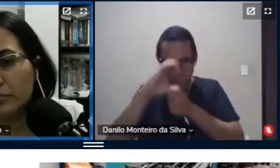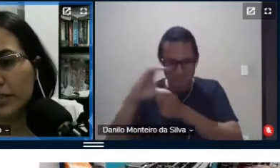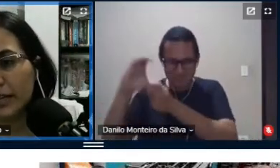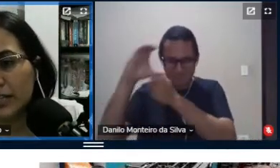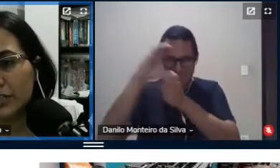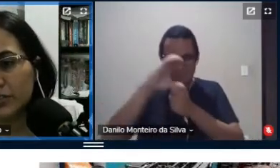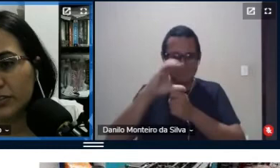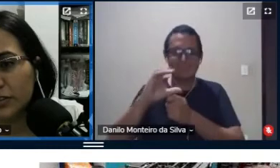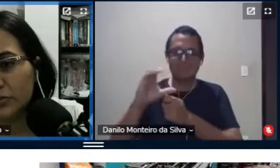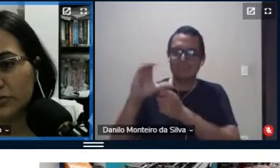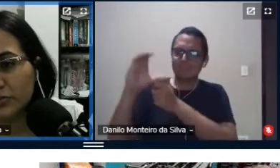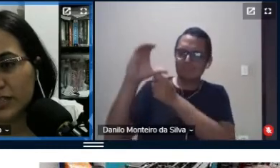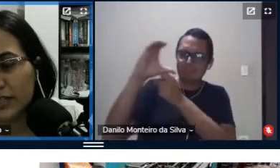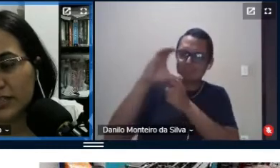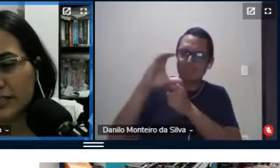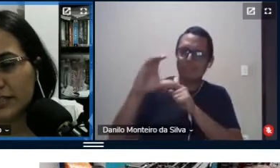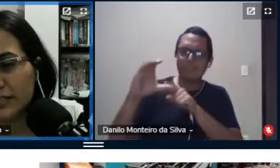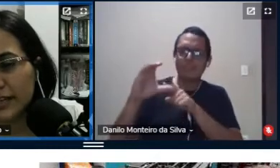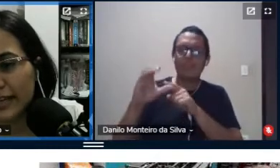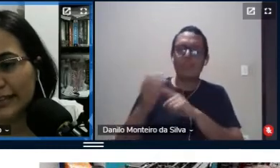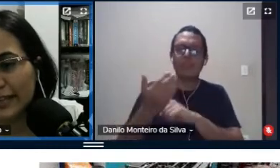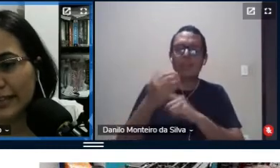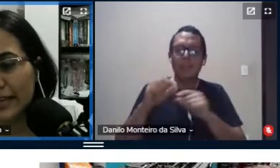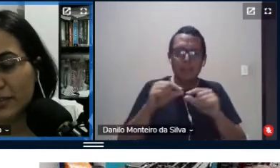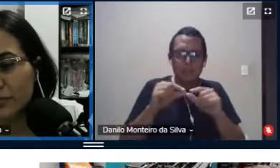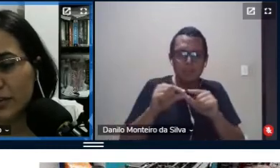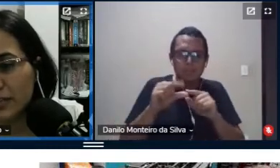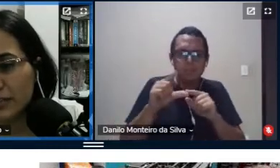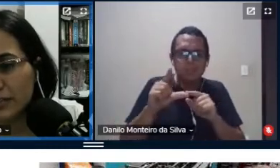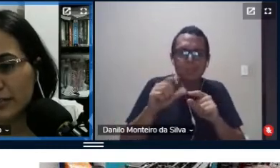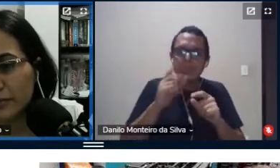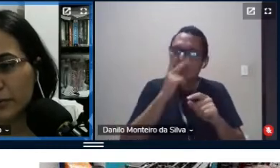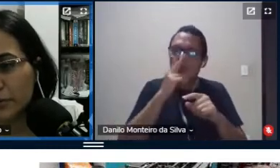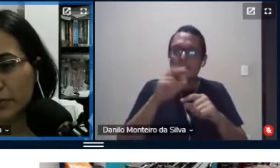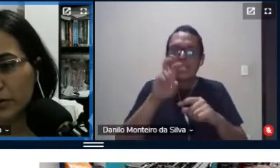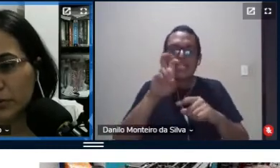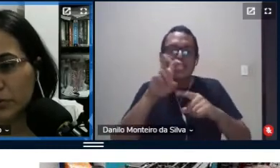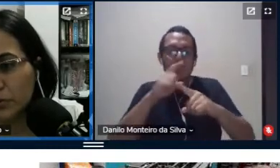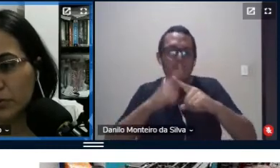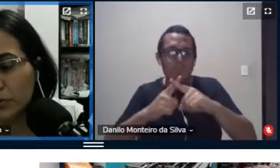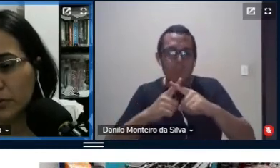ela vai ampliar de 5 vezes até 10 vezes